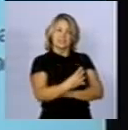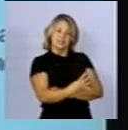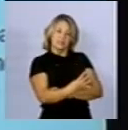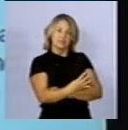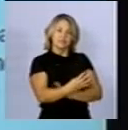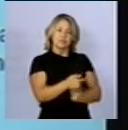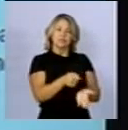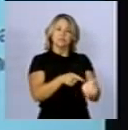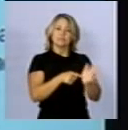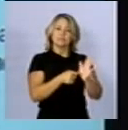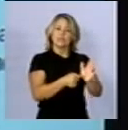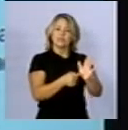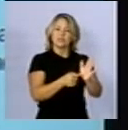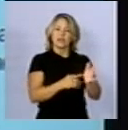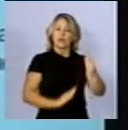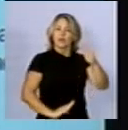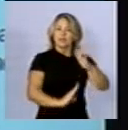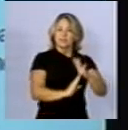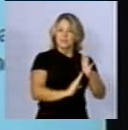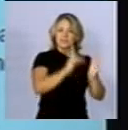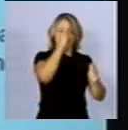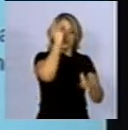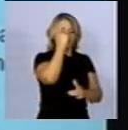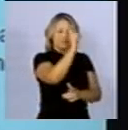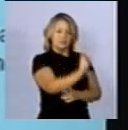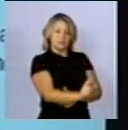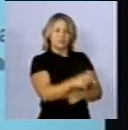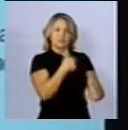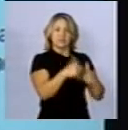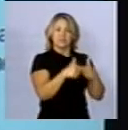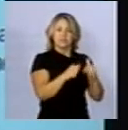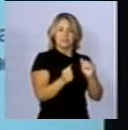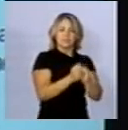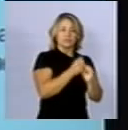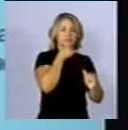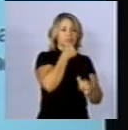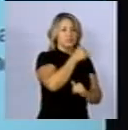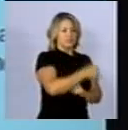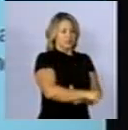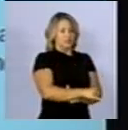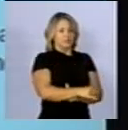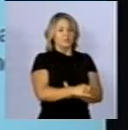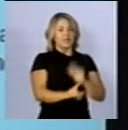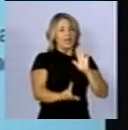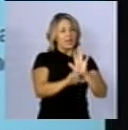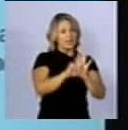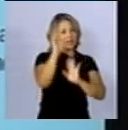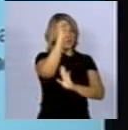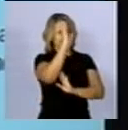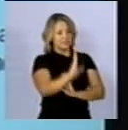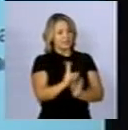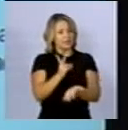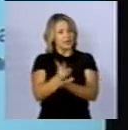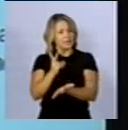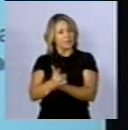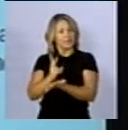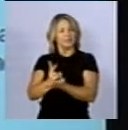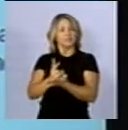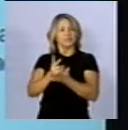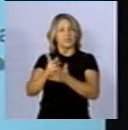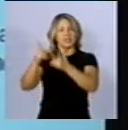estabelece os limites à exposição humana a campos eletromagnéticos. A lei brasileira segue a mesma diretriz dos demais países,